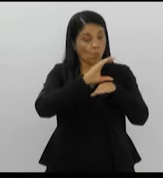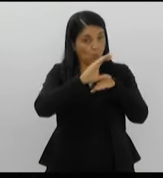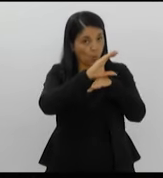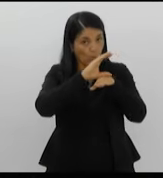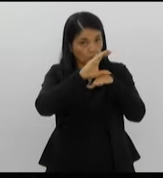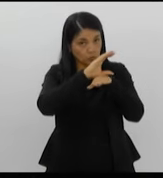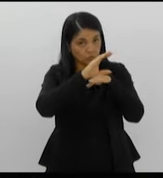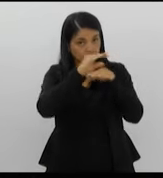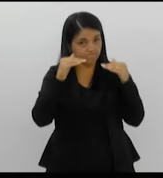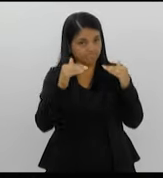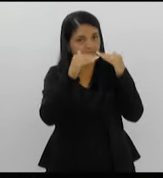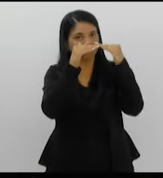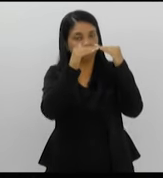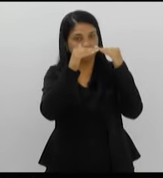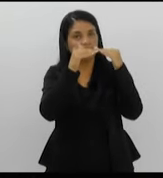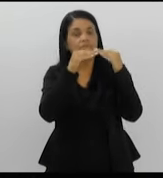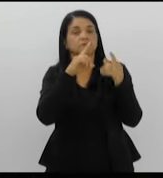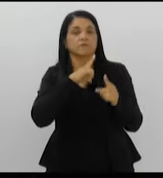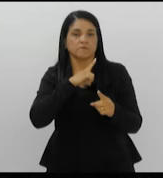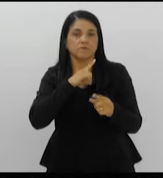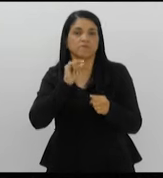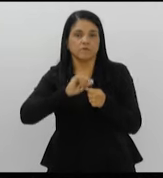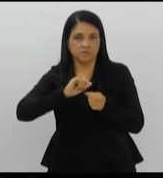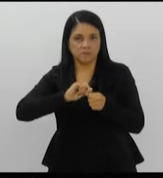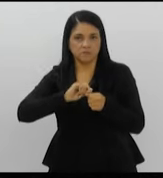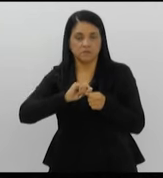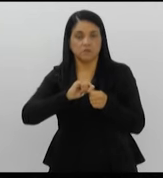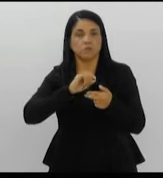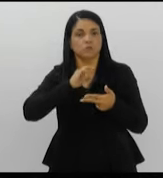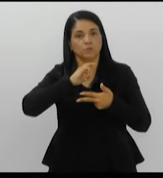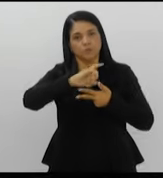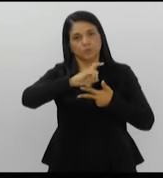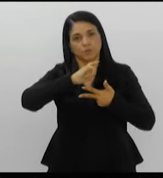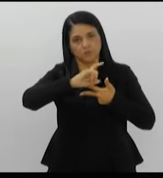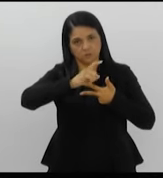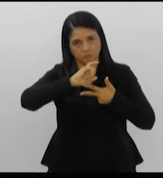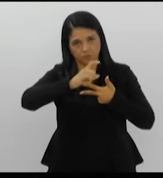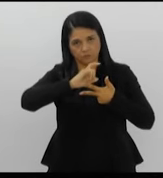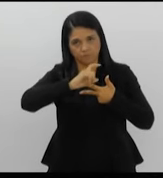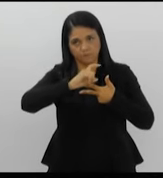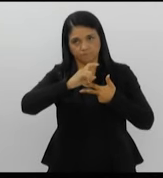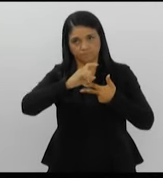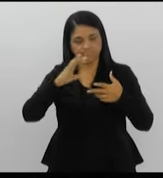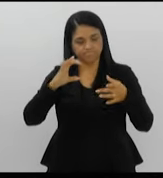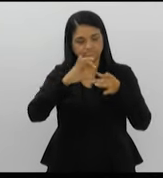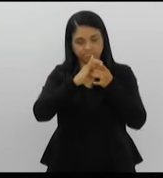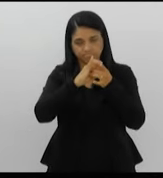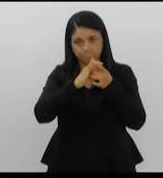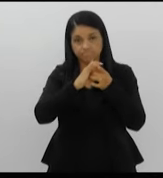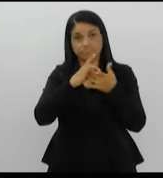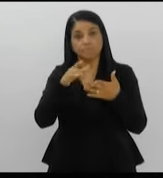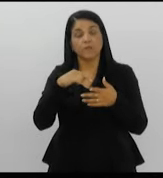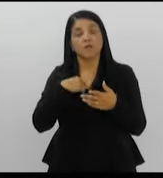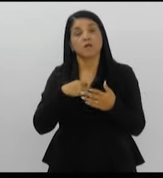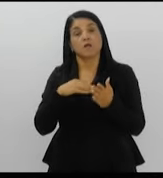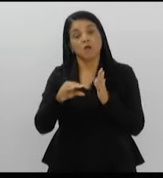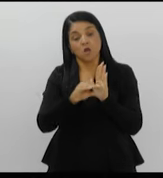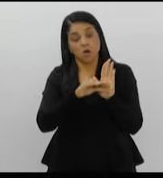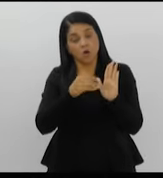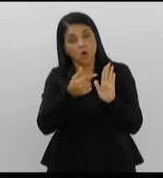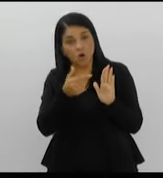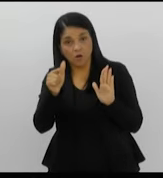constitucionalmente deveria fazer no Poder Executivo. Mas fiz uma outra emenda que